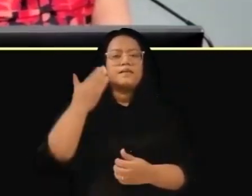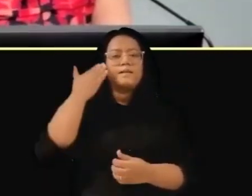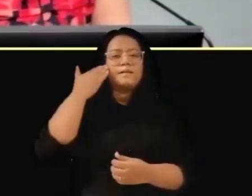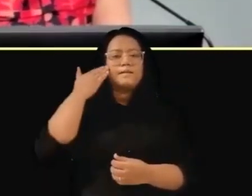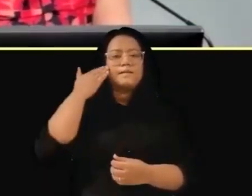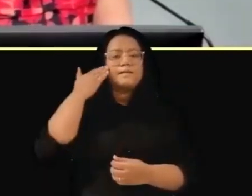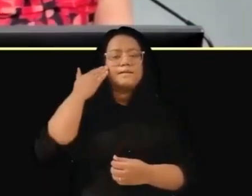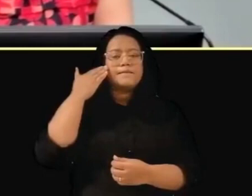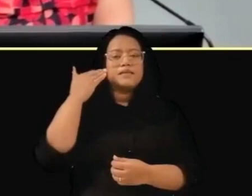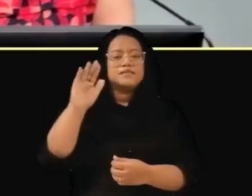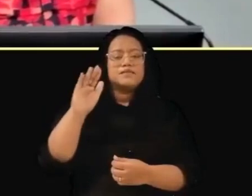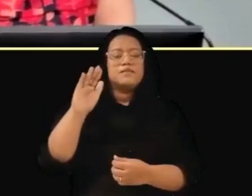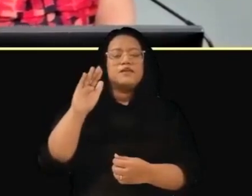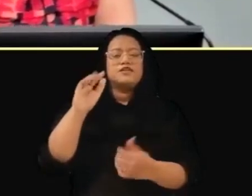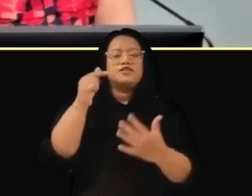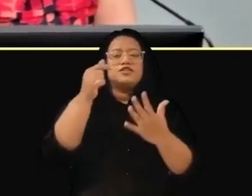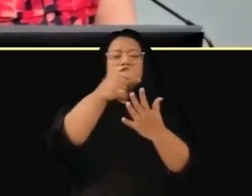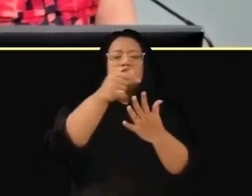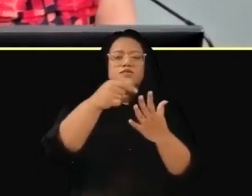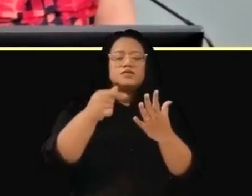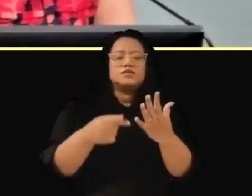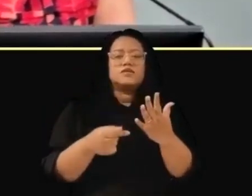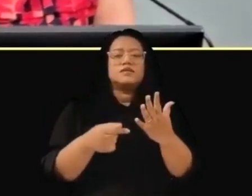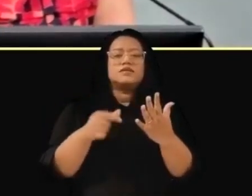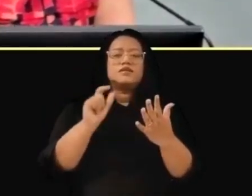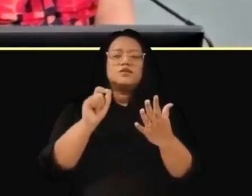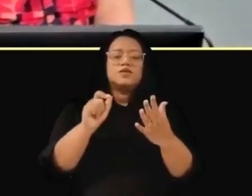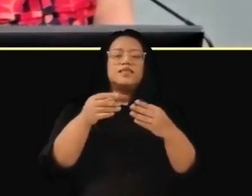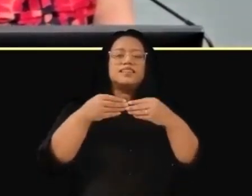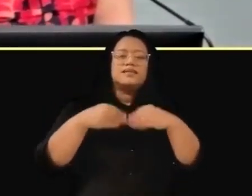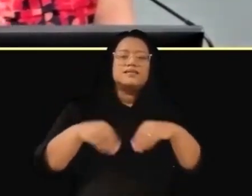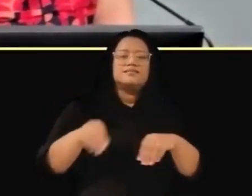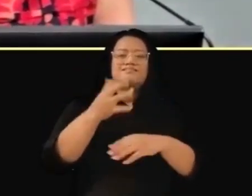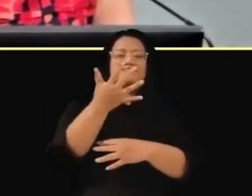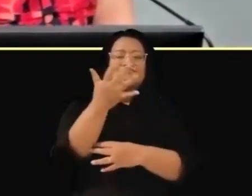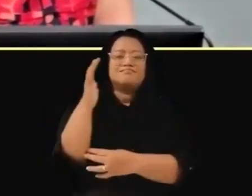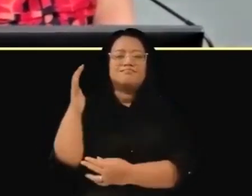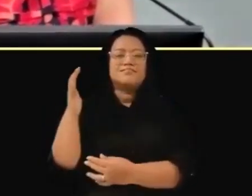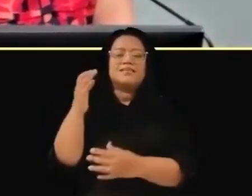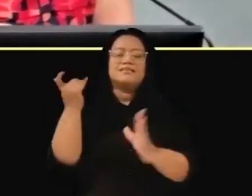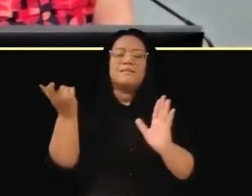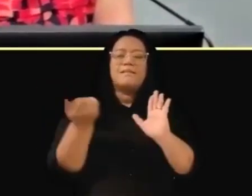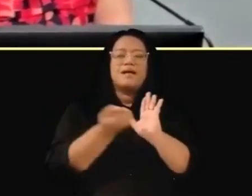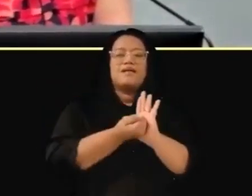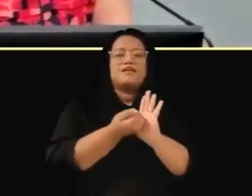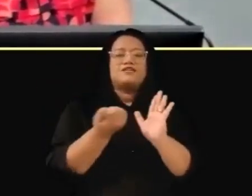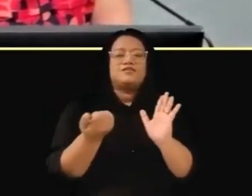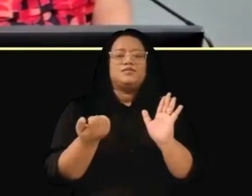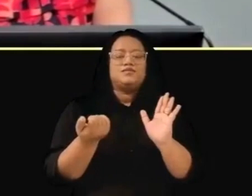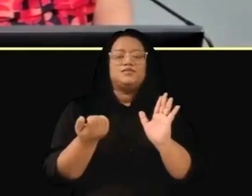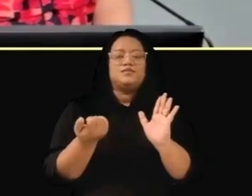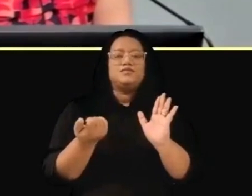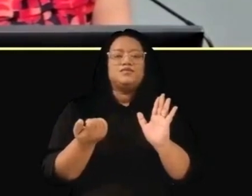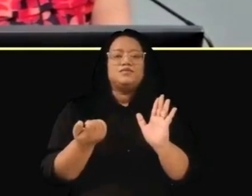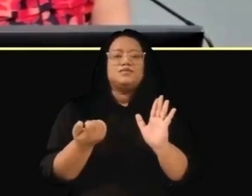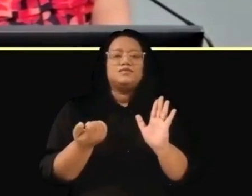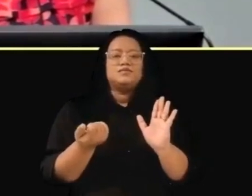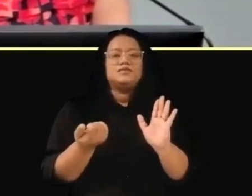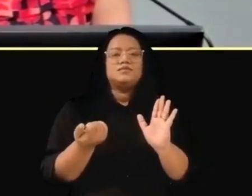principalmente considerando essa questão dos danos ambientais e os impactos